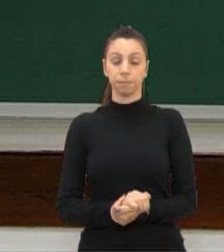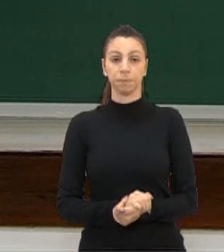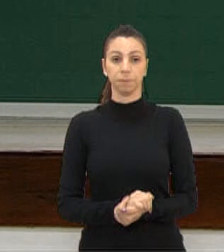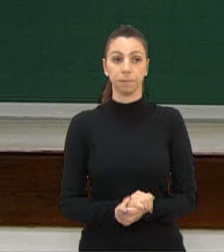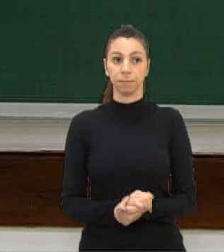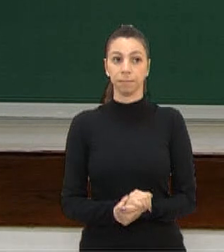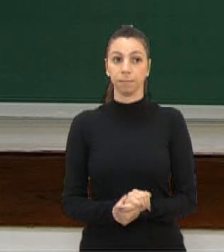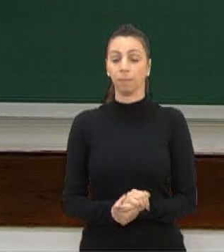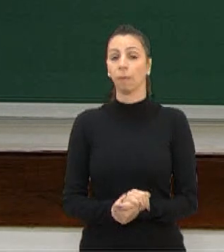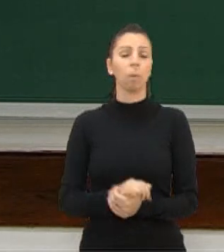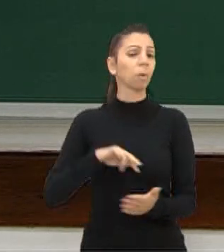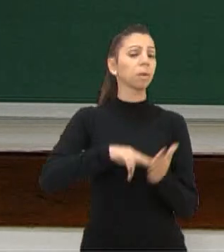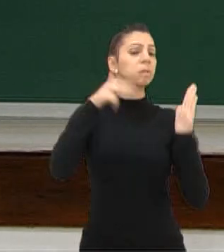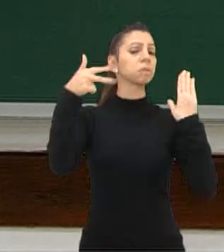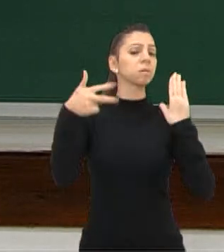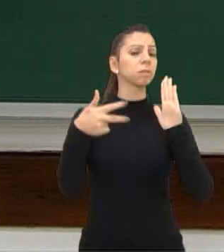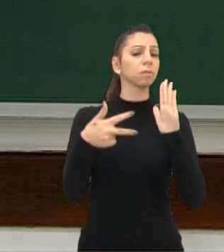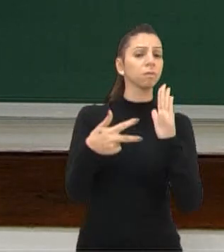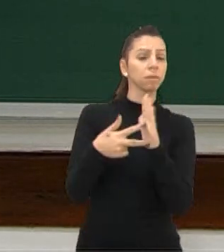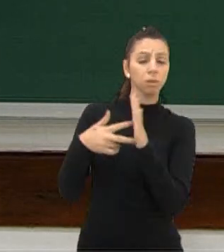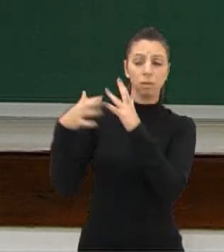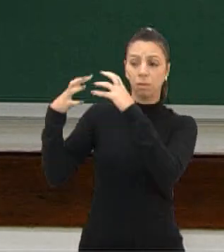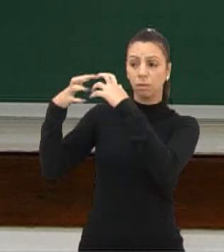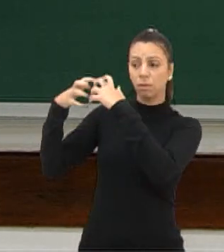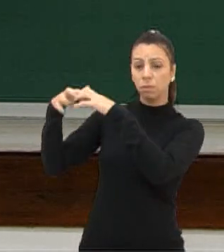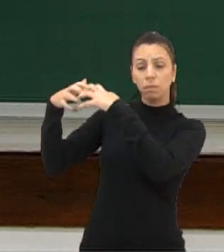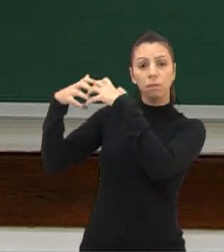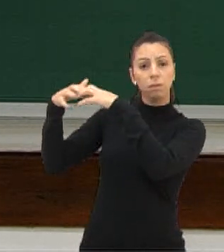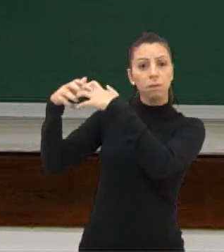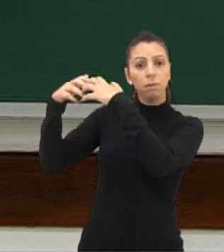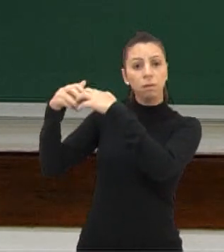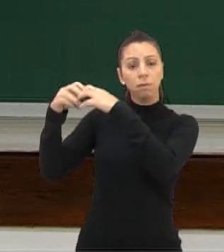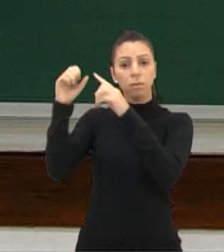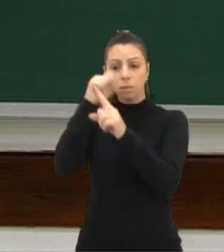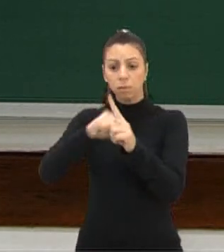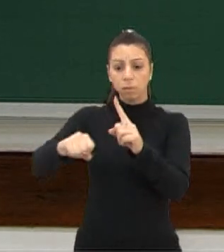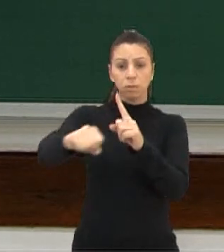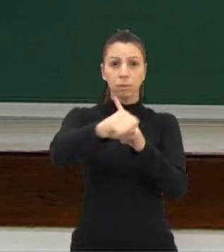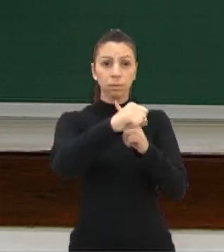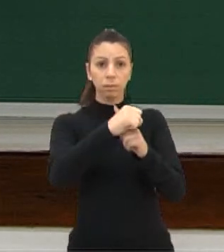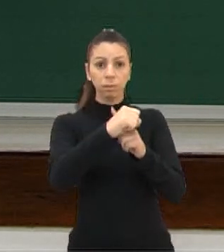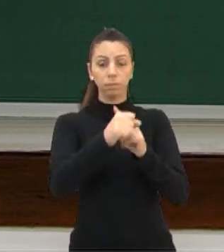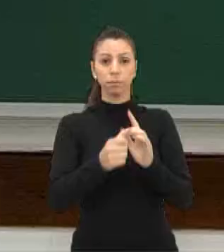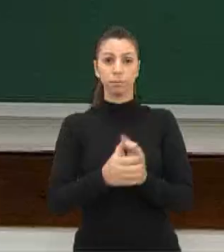Retomando o que é a ideia do que é a imaginação sociológica.